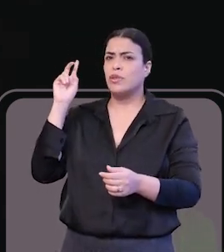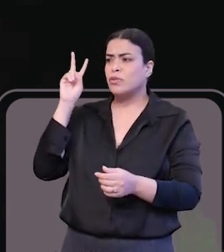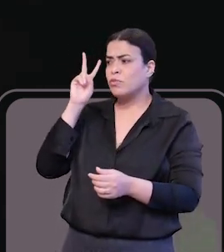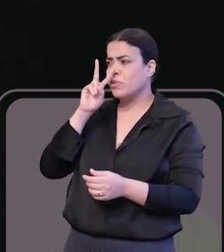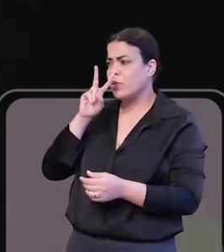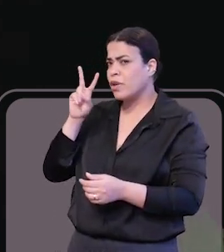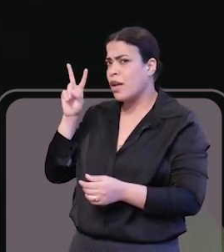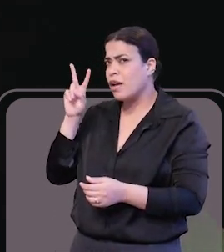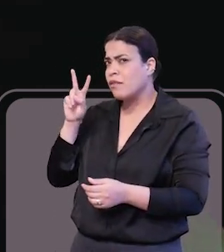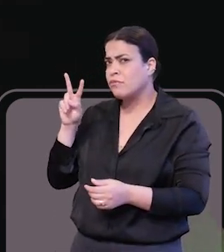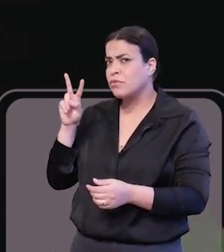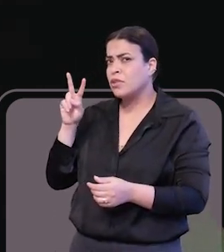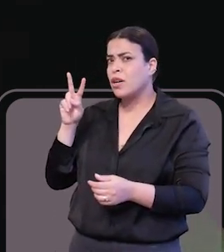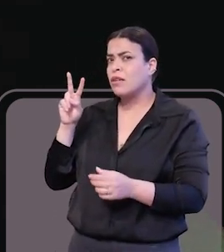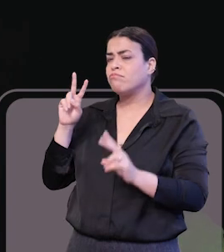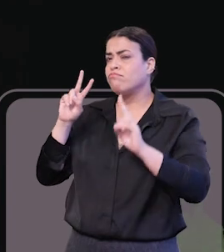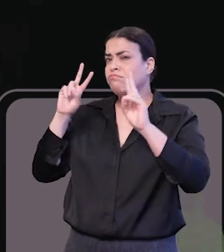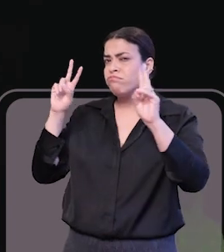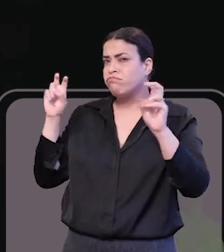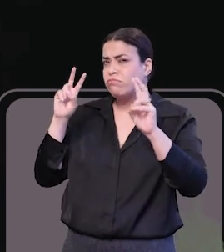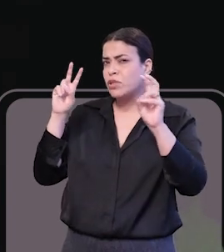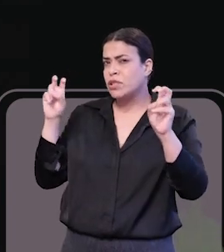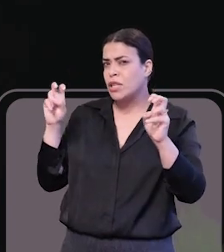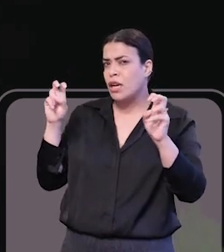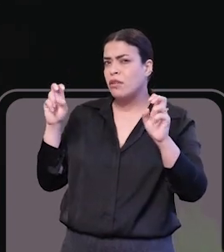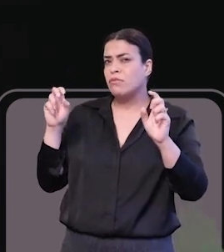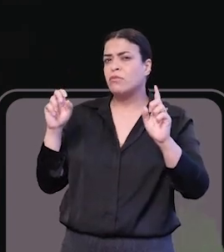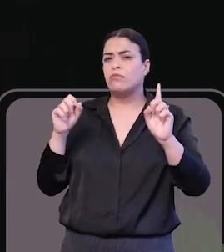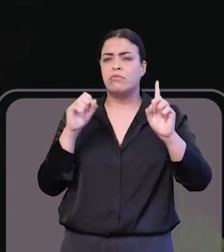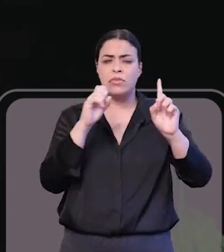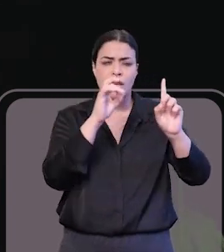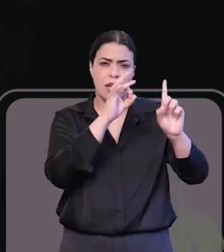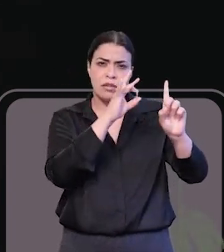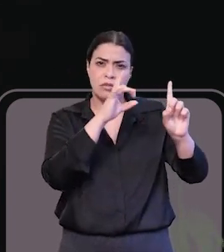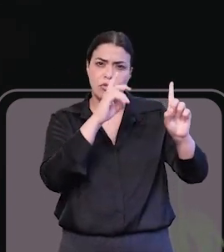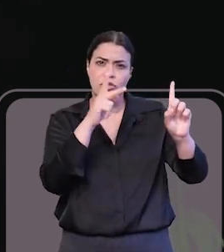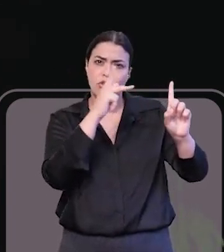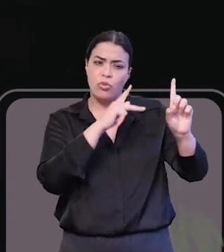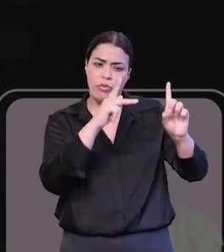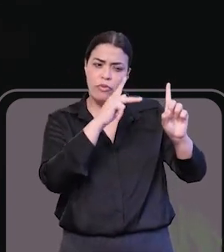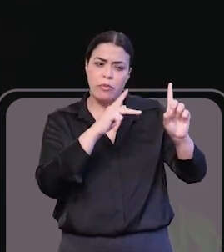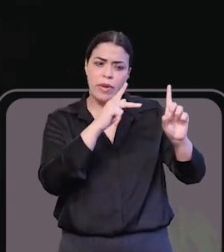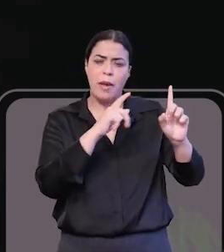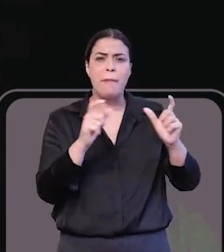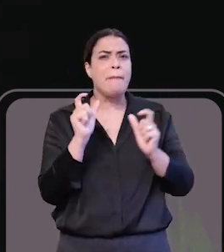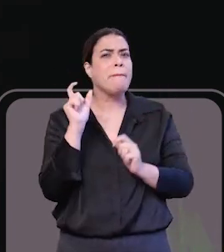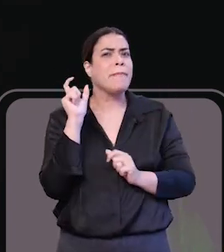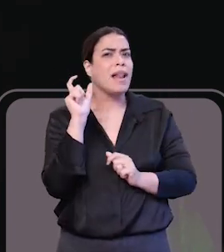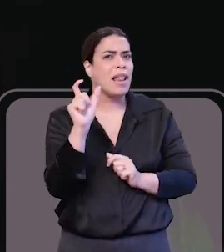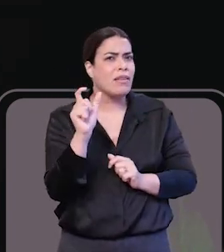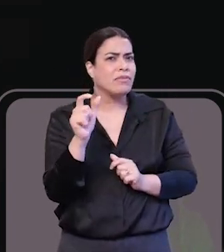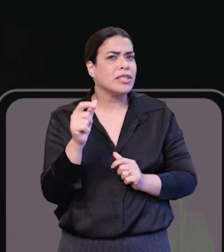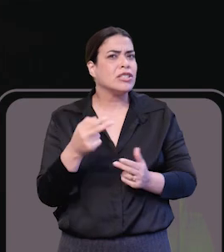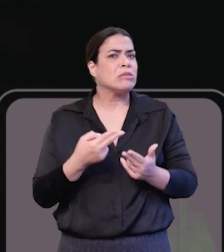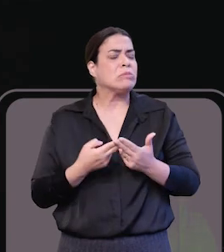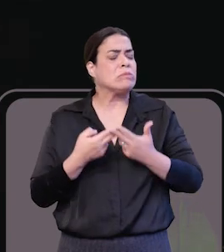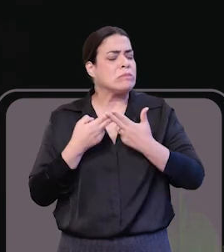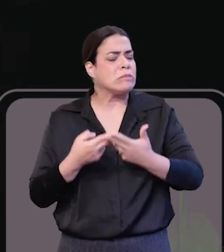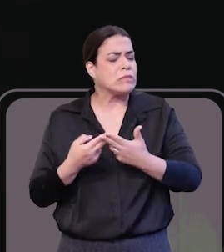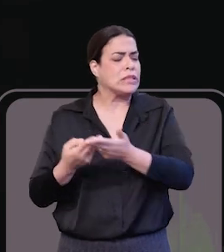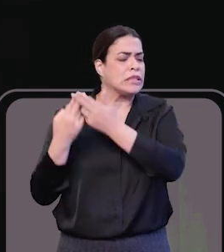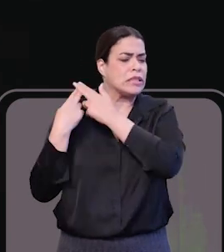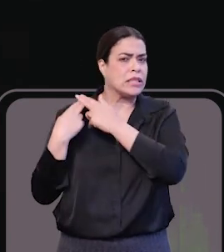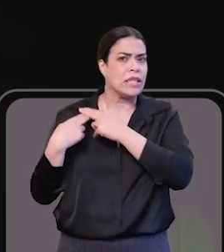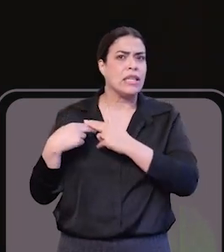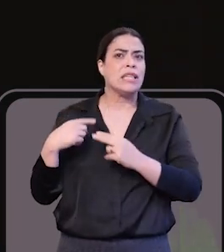algumas pessoas quanto Entre aspa a xenofobia né Que esta palavra é uma palavra muito pesada quando nós